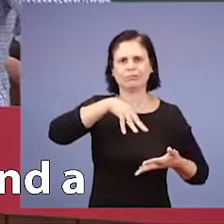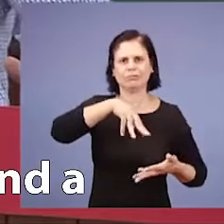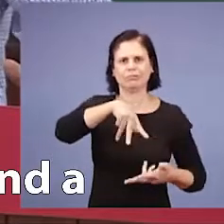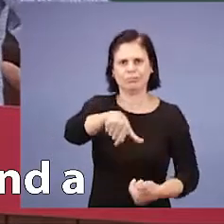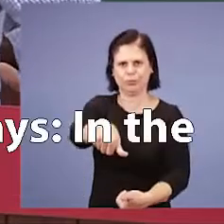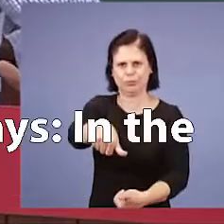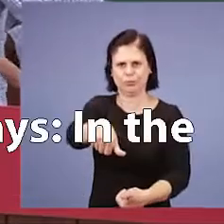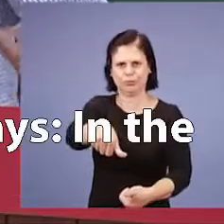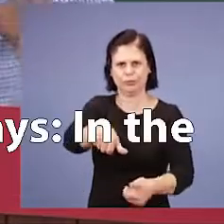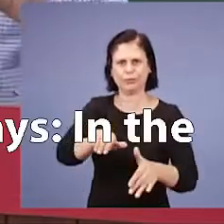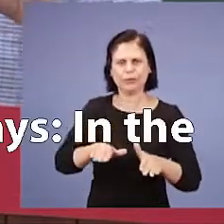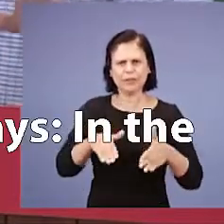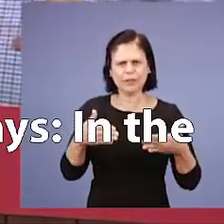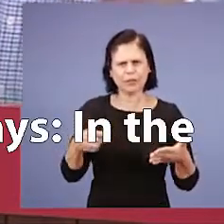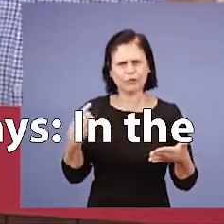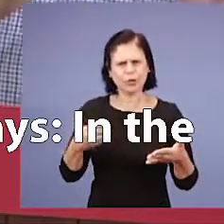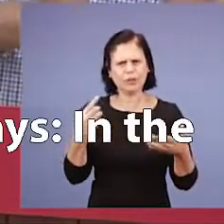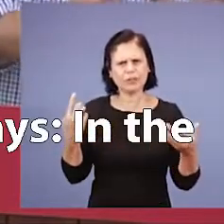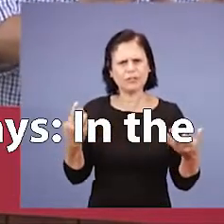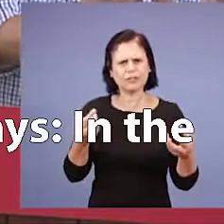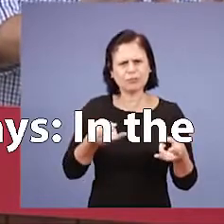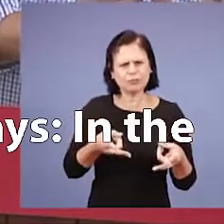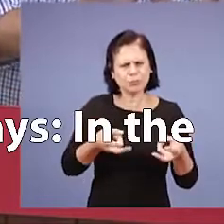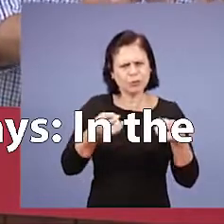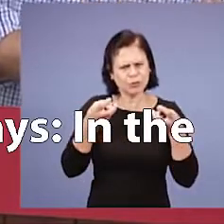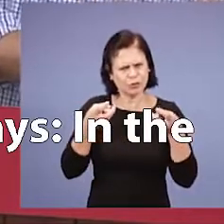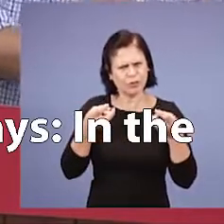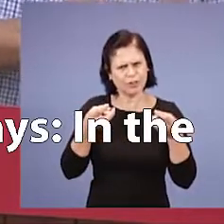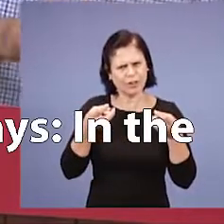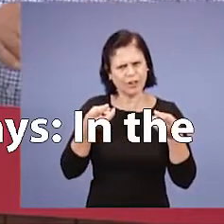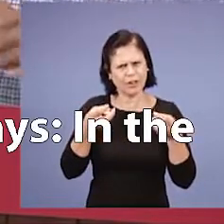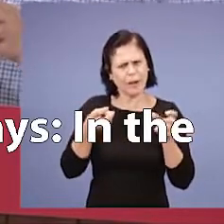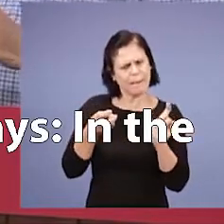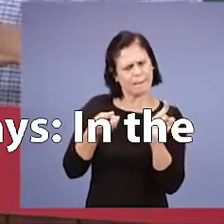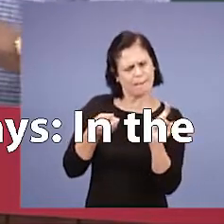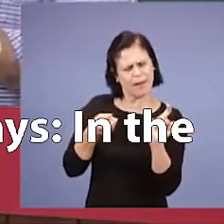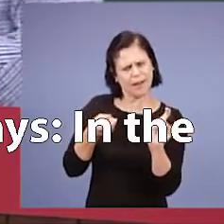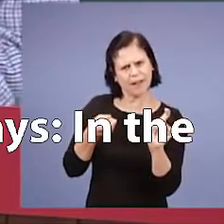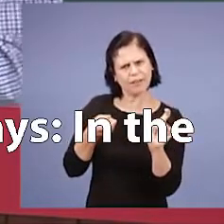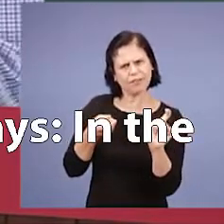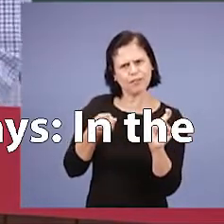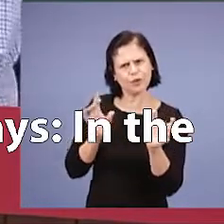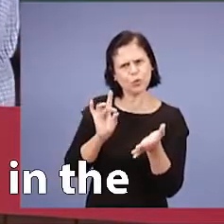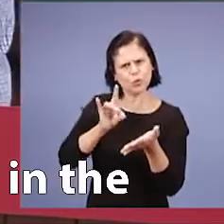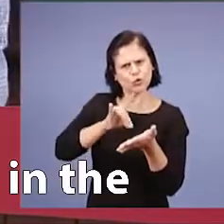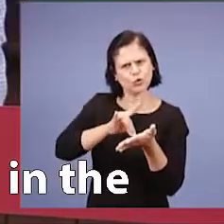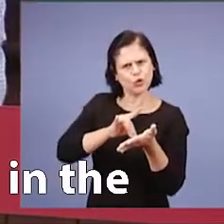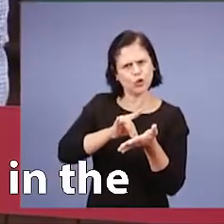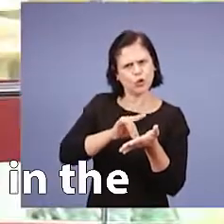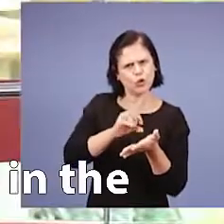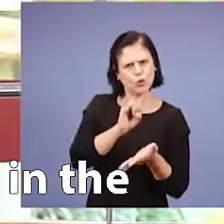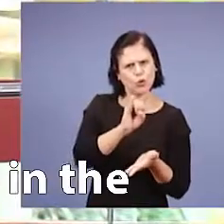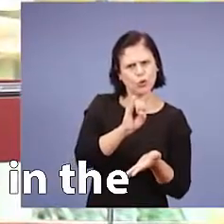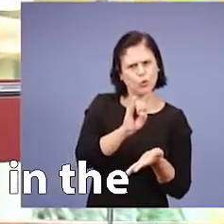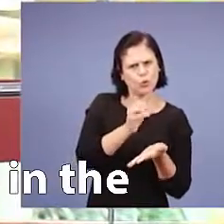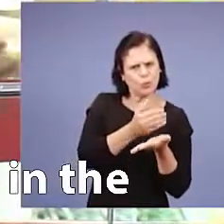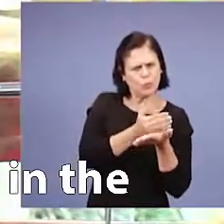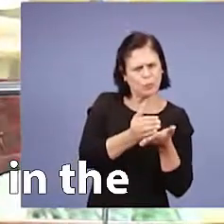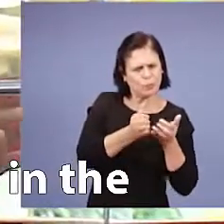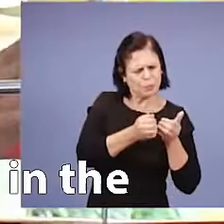nós vamos encontrar uma palavra lá no original no princípio era um logos